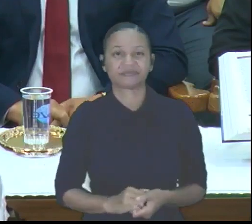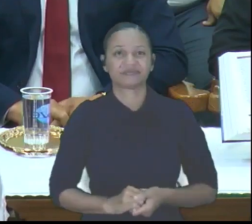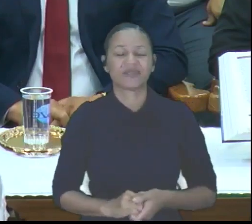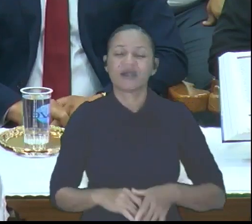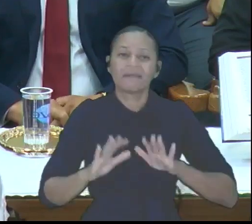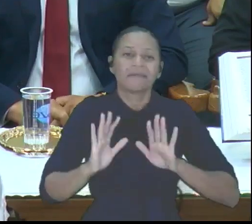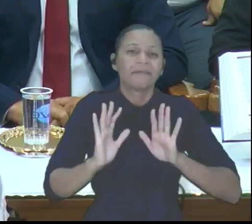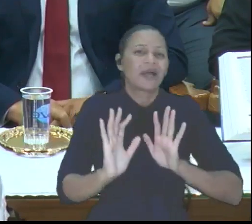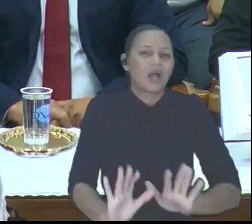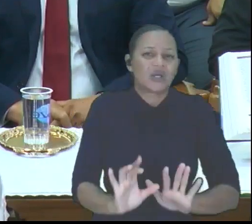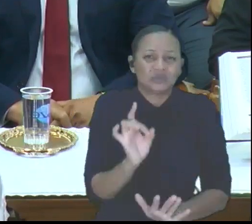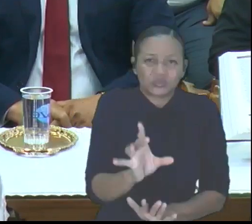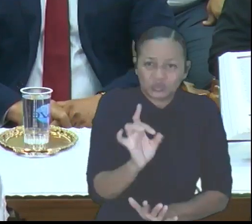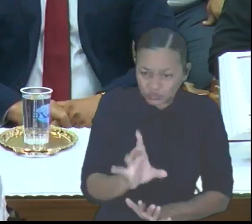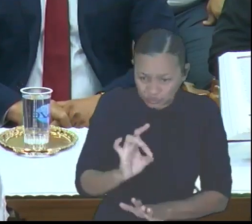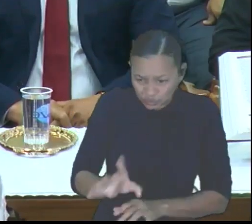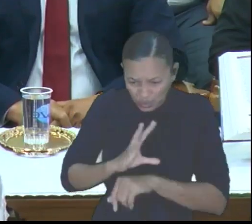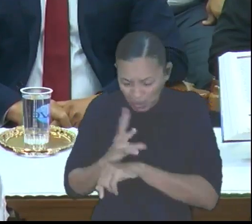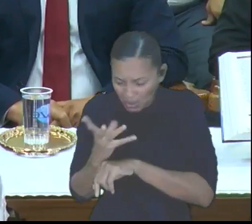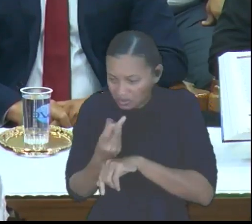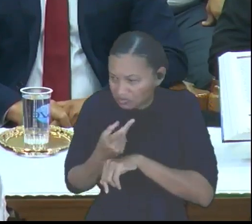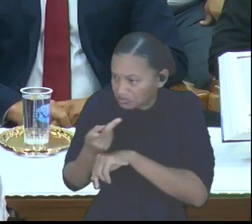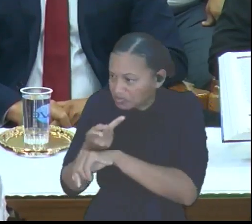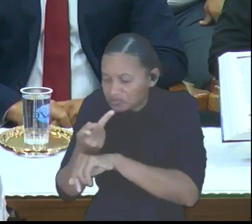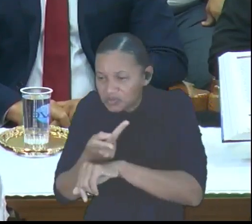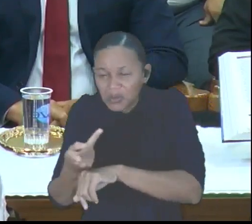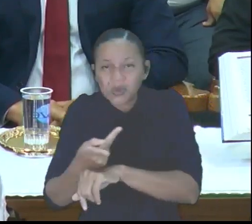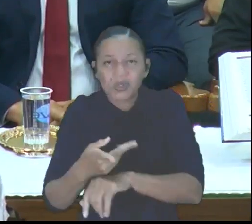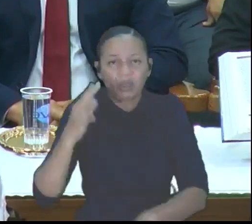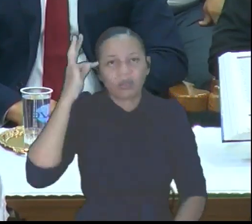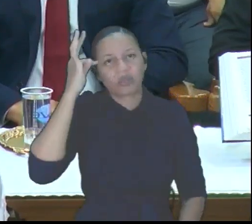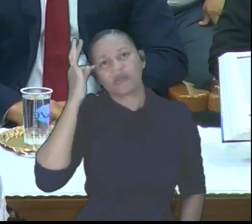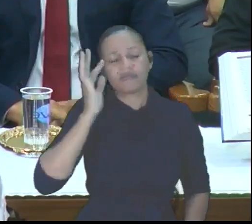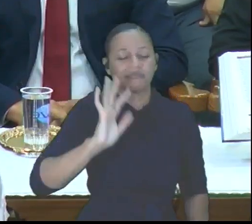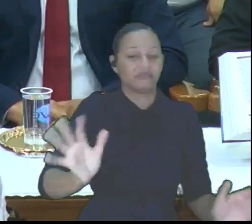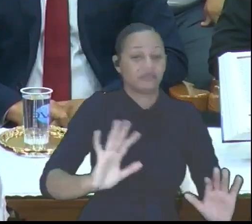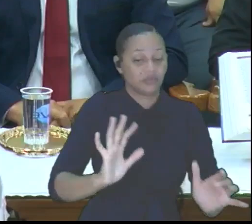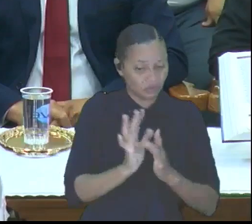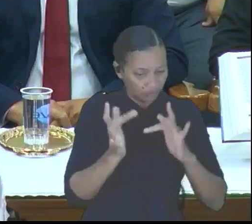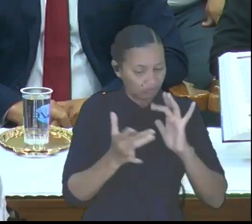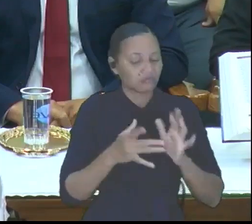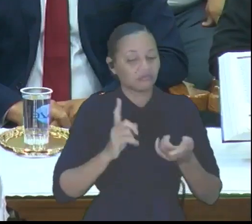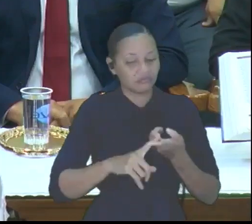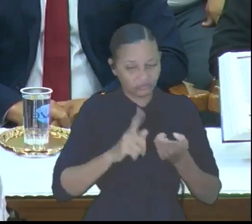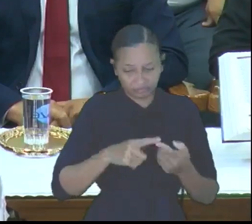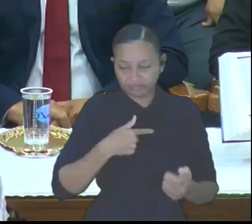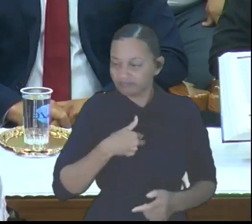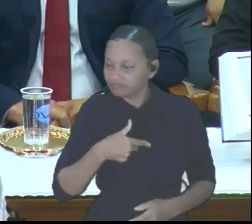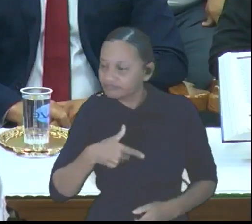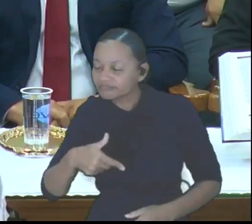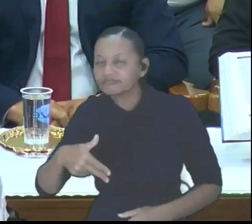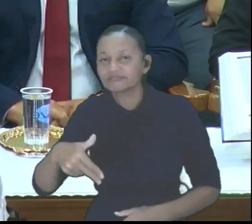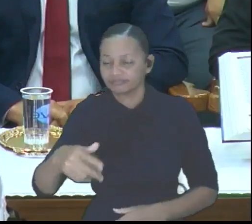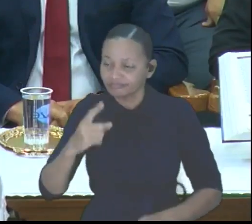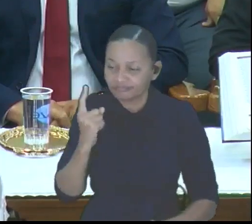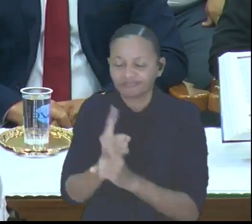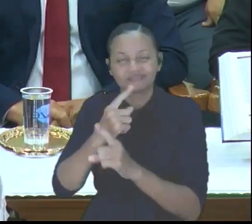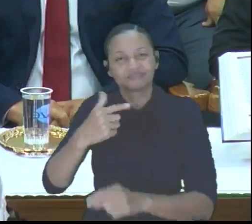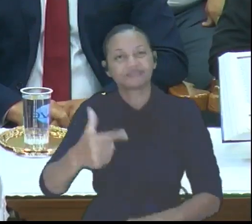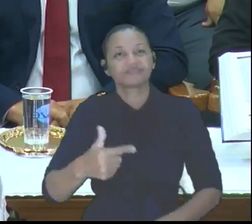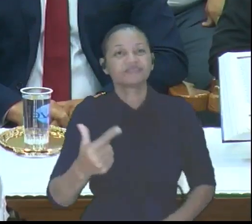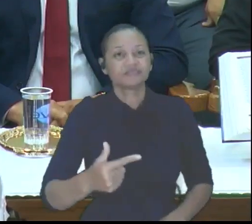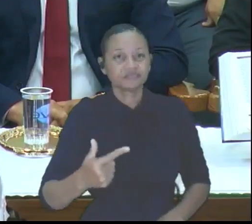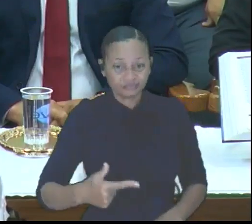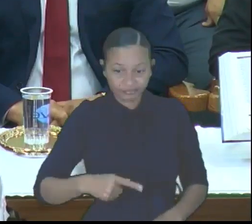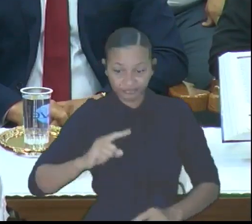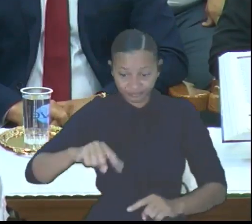Mas não foi só a igreja que foi atrás de Tomé. Jesus também foi. Aí por isso que tem o segundo encontro. Aí no